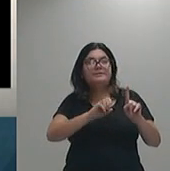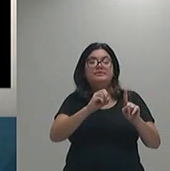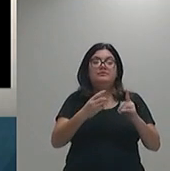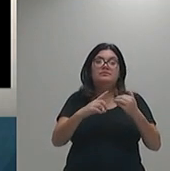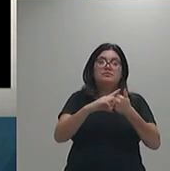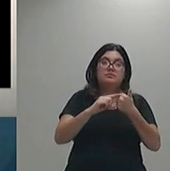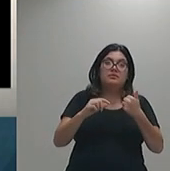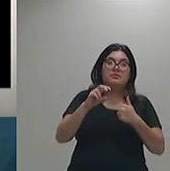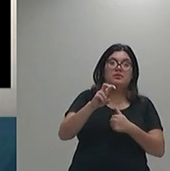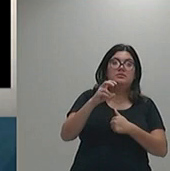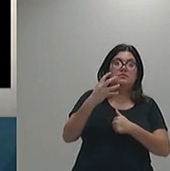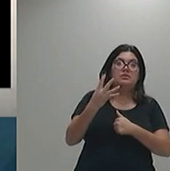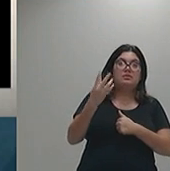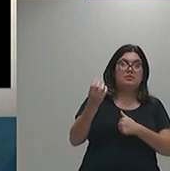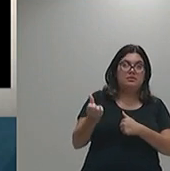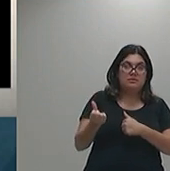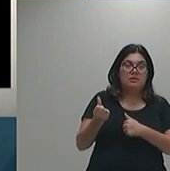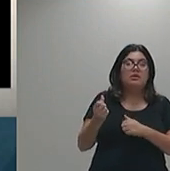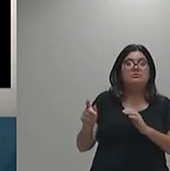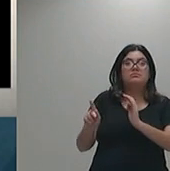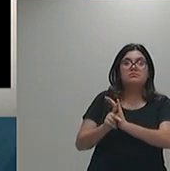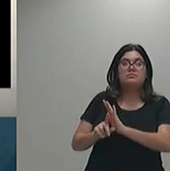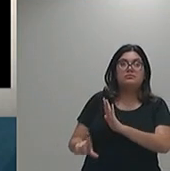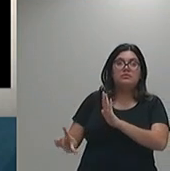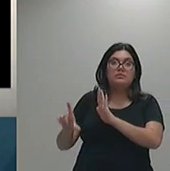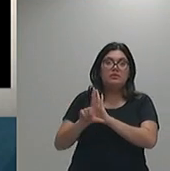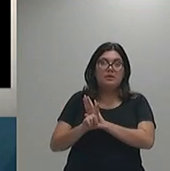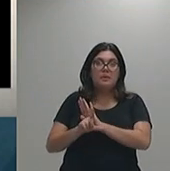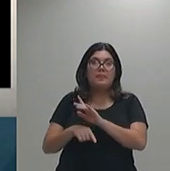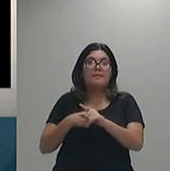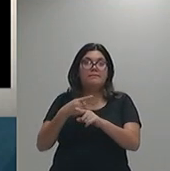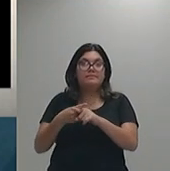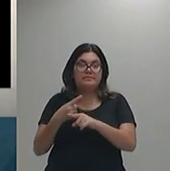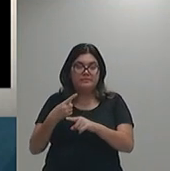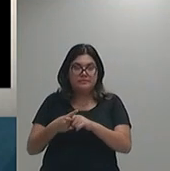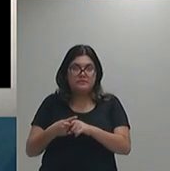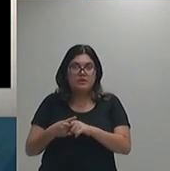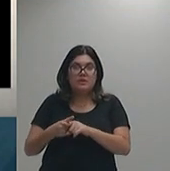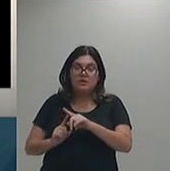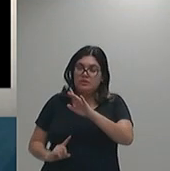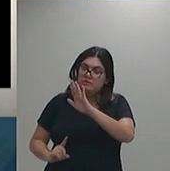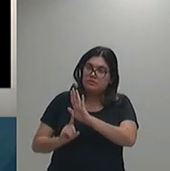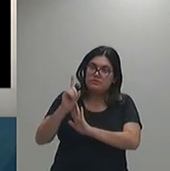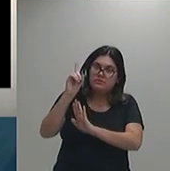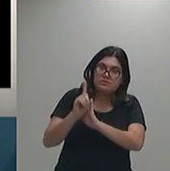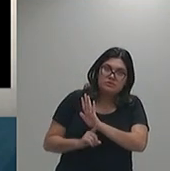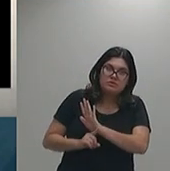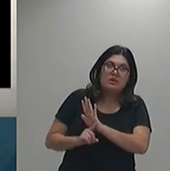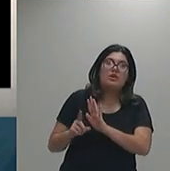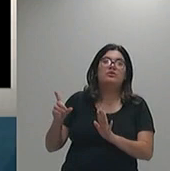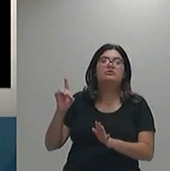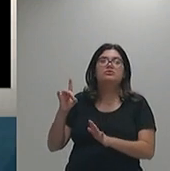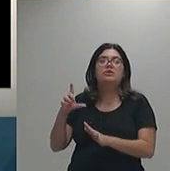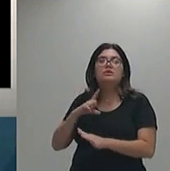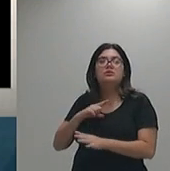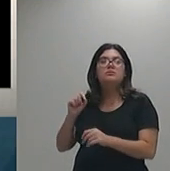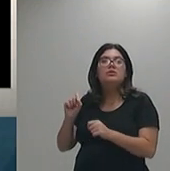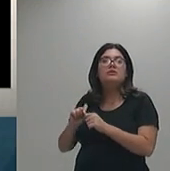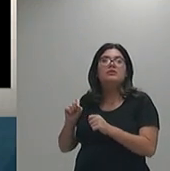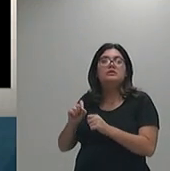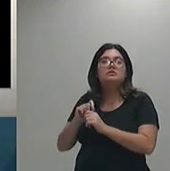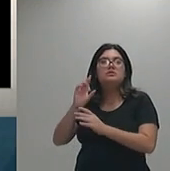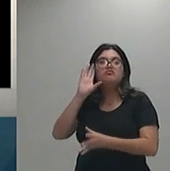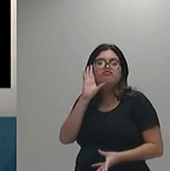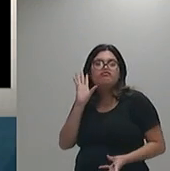da referida lei porque porque em direito só se só se pode fazer interpretação de